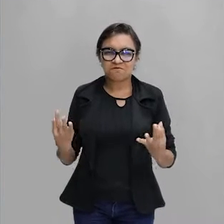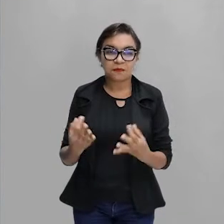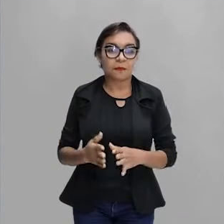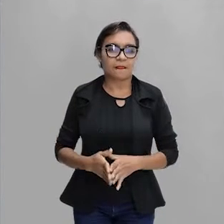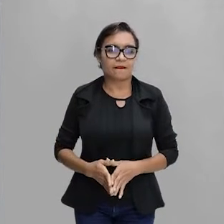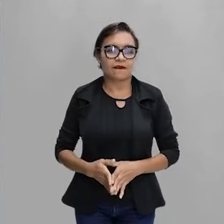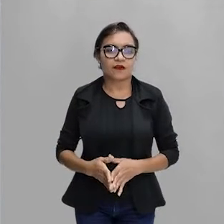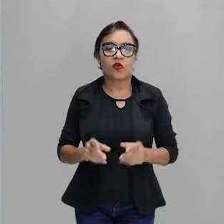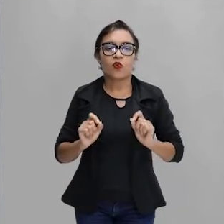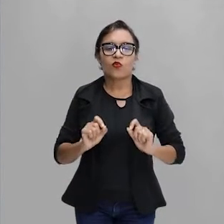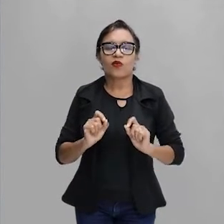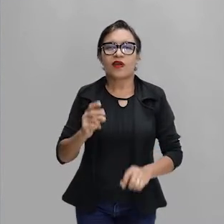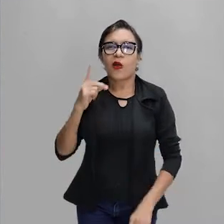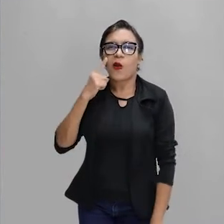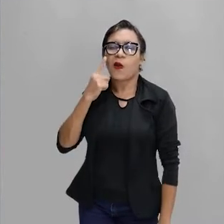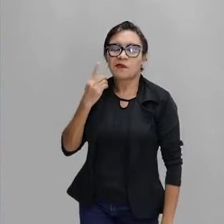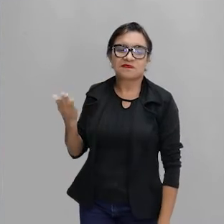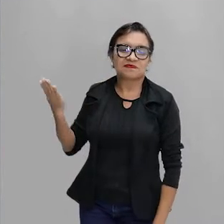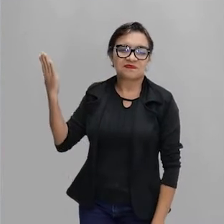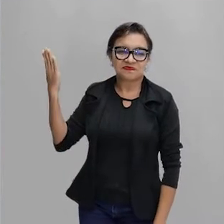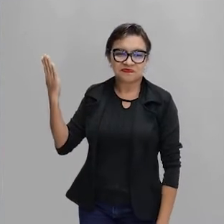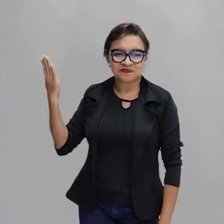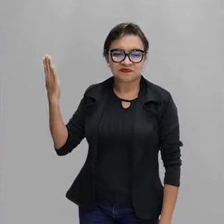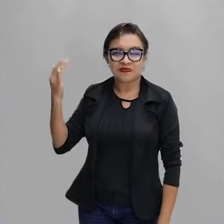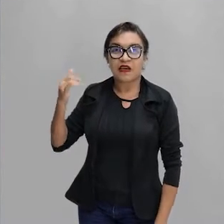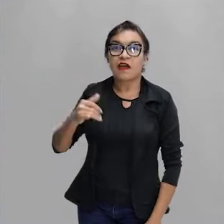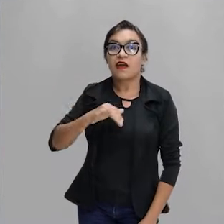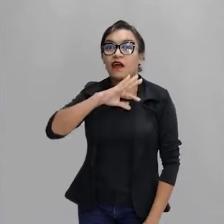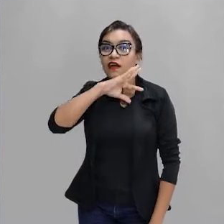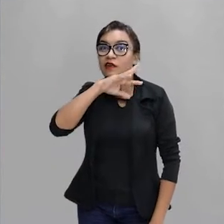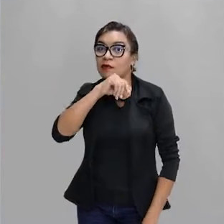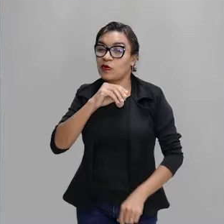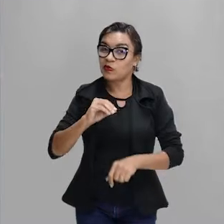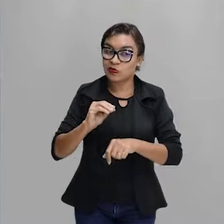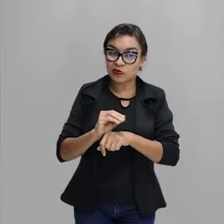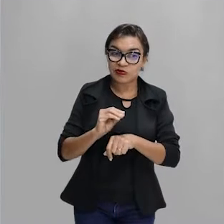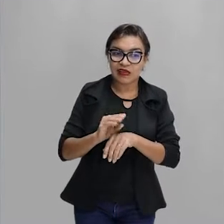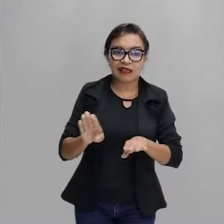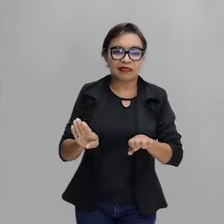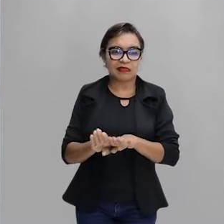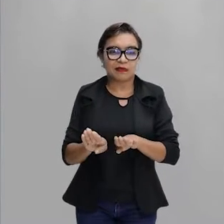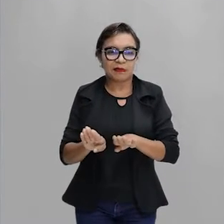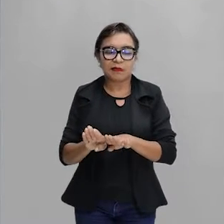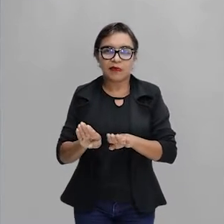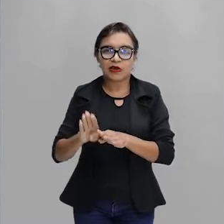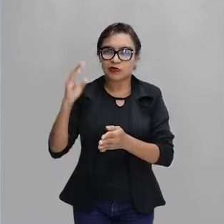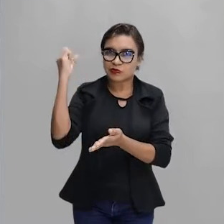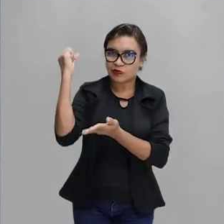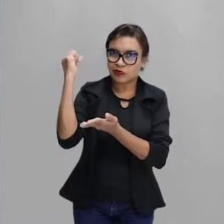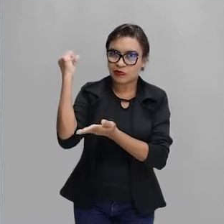a pecuária, o extrativismo e a biotecnologia, né, galera? Hoje aí,